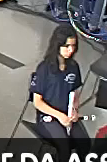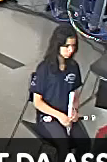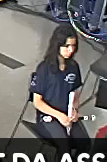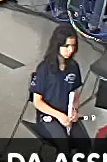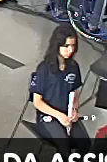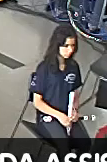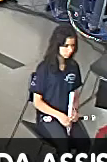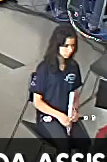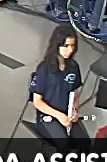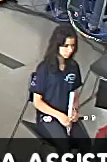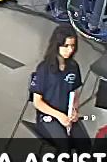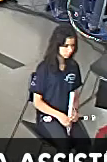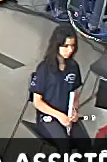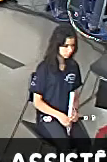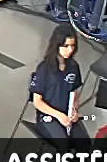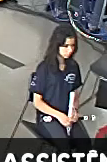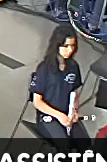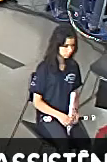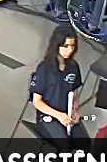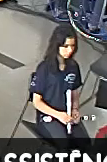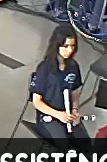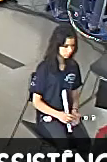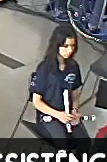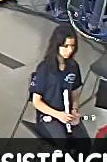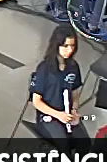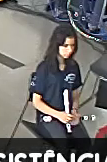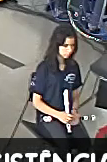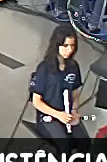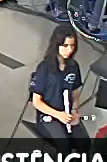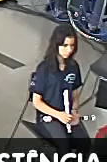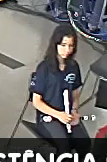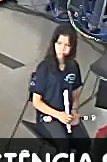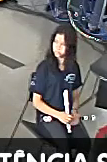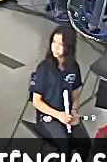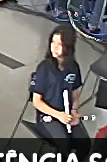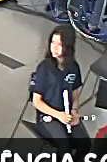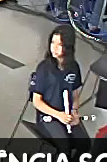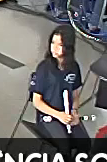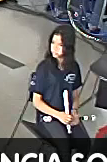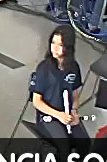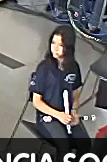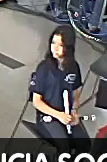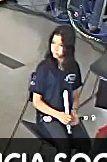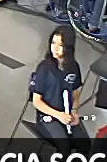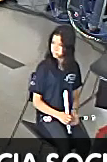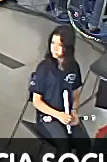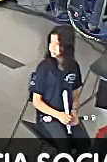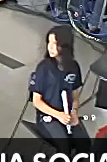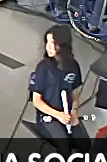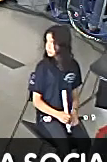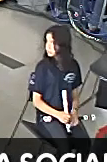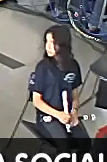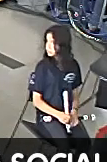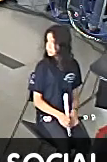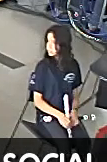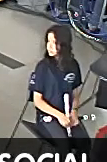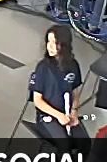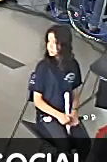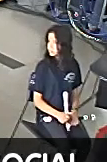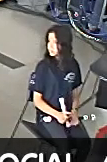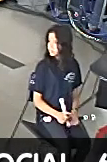convidados. Então, a presidência convida a tomar assento à mesa os seguintes